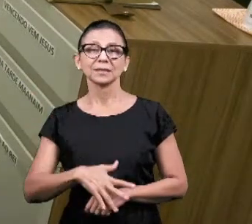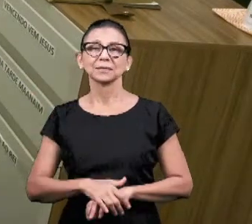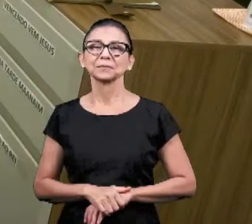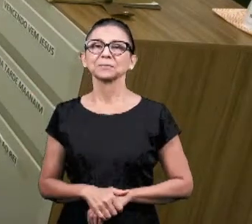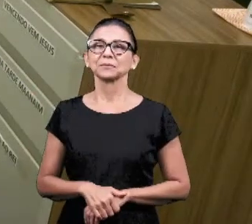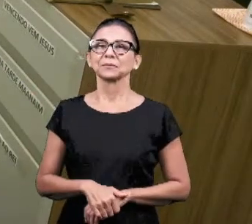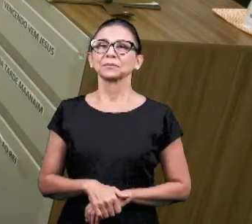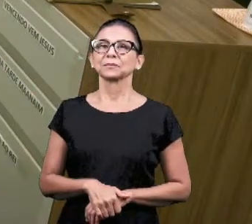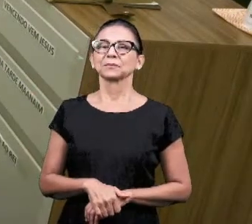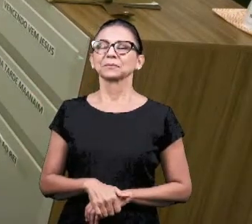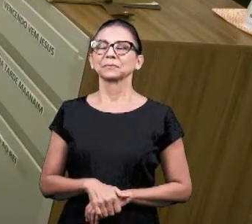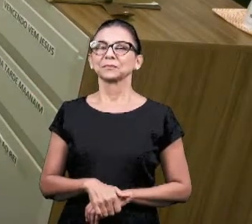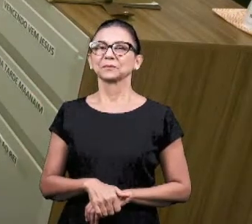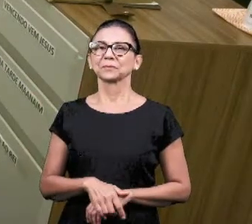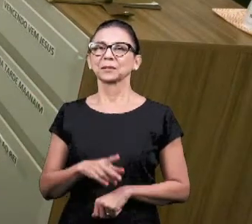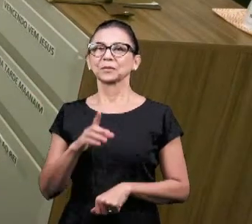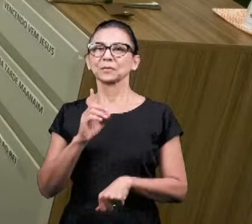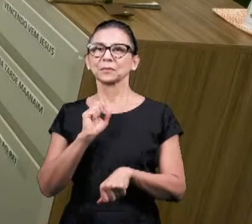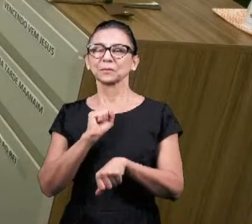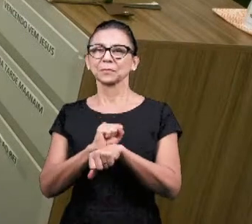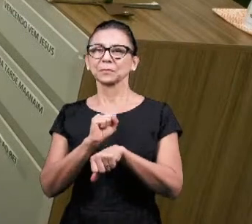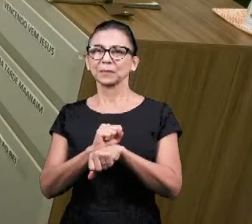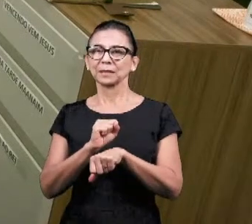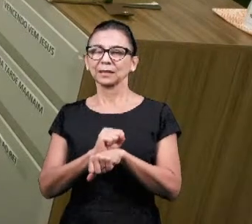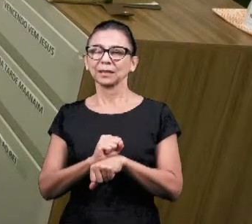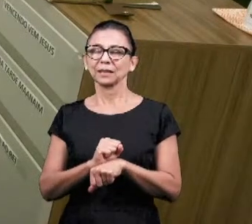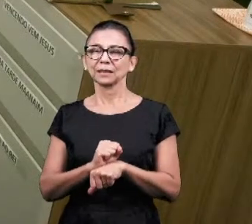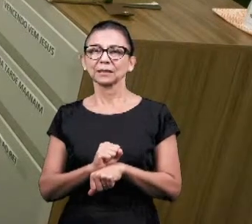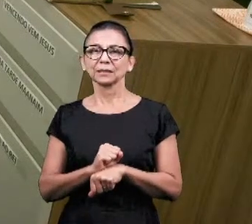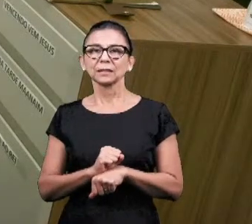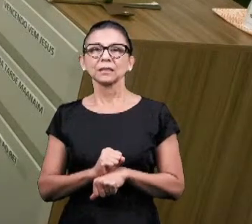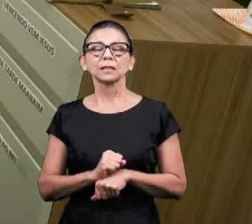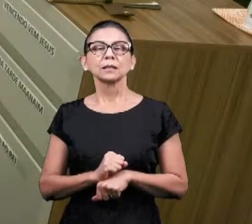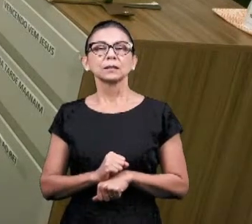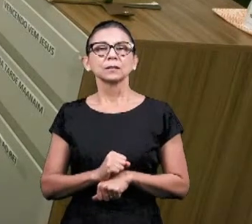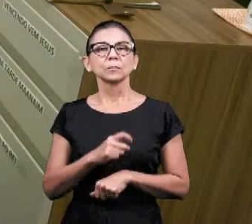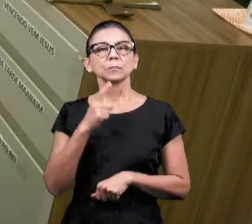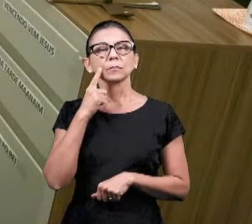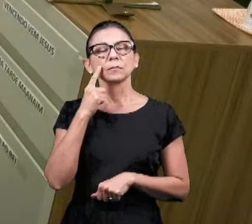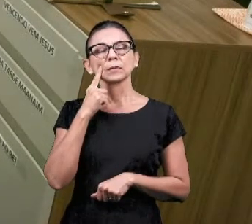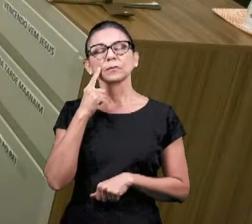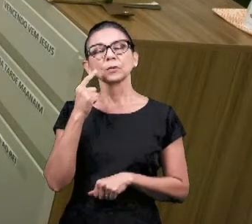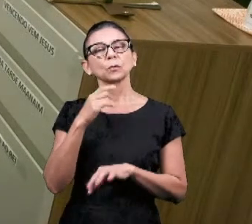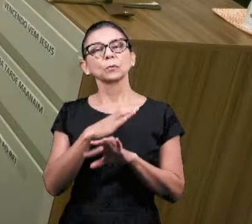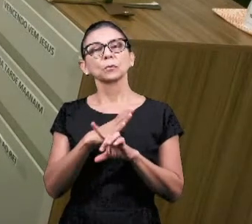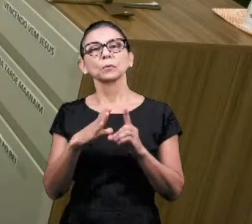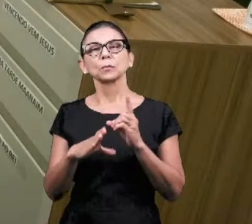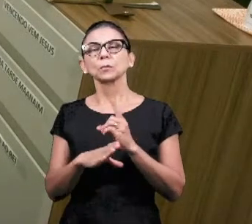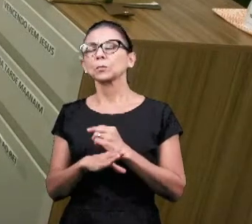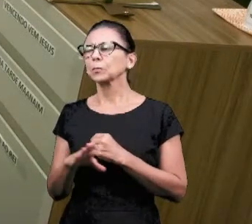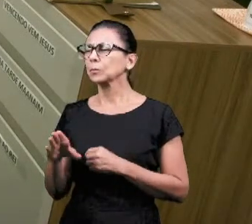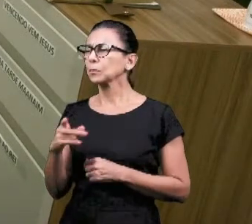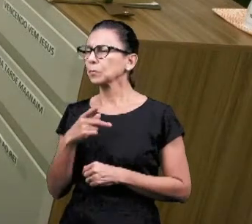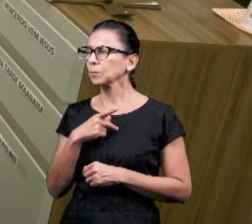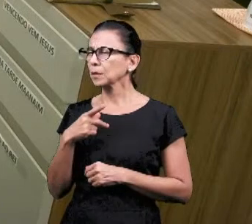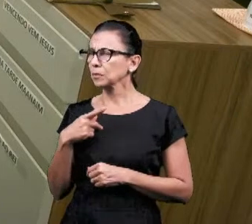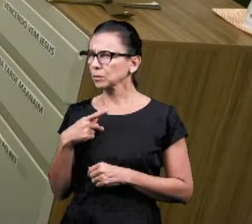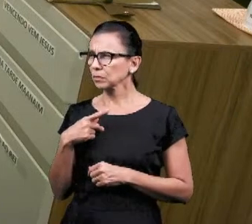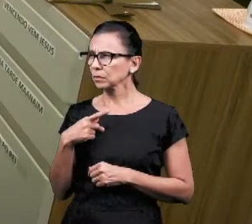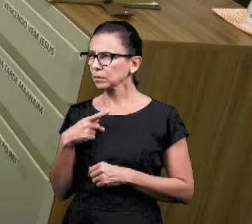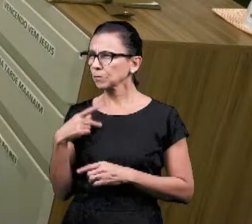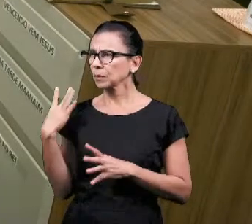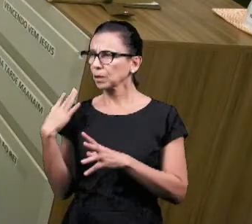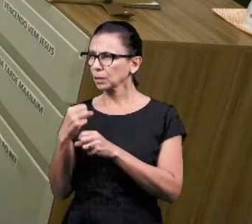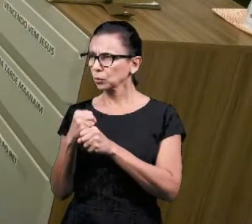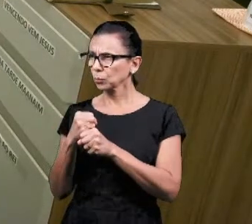pastor Ricardo Zoan estará conduzindo o culto dessa noite. Pastor, o senhor pode dar uma breve introdução da palavra, o texto,